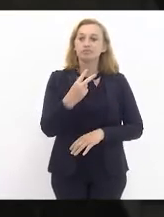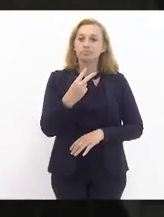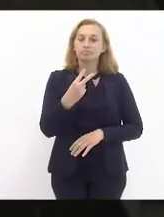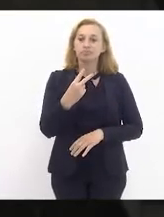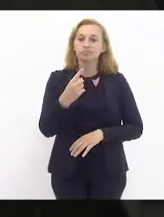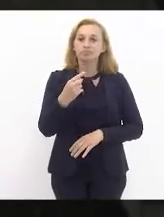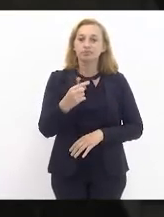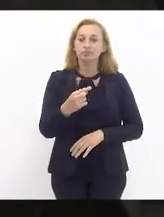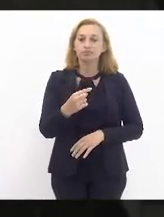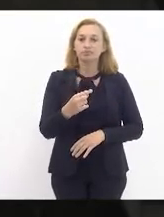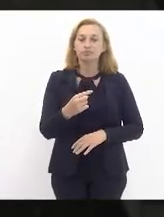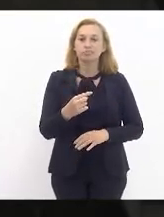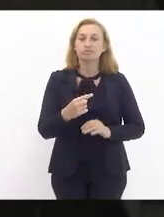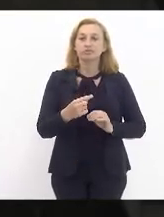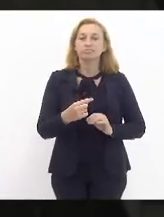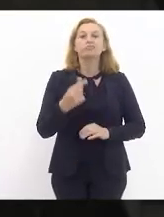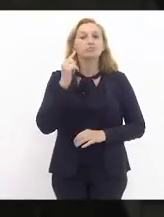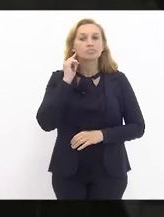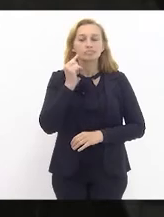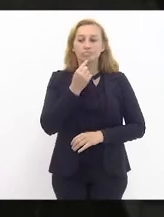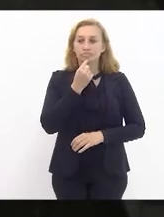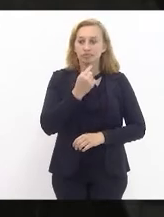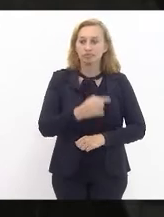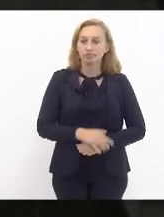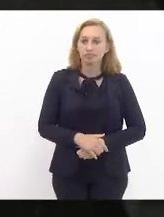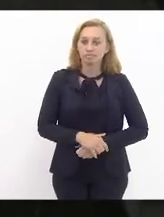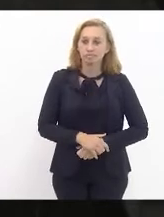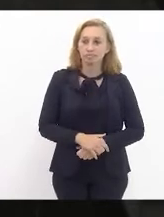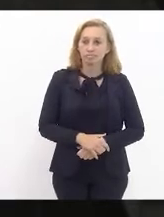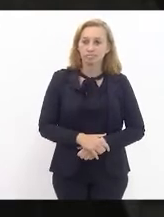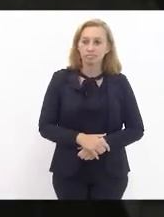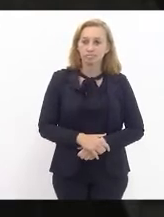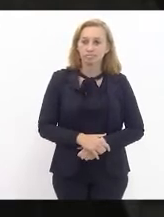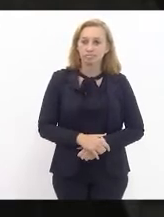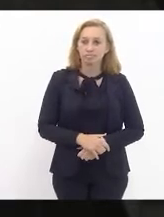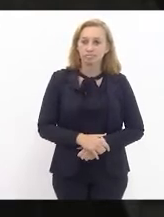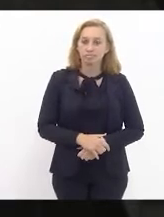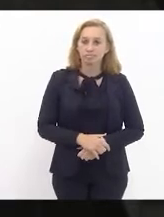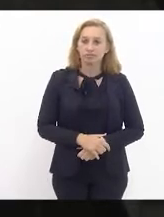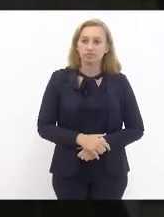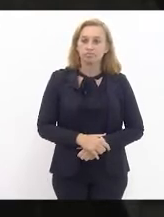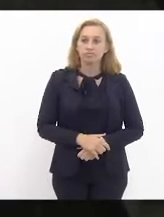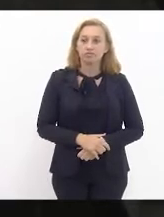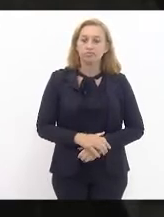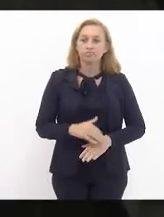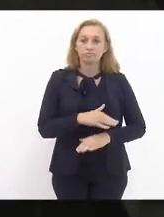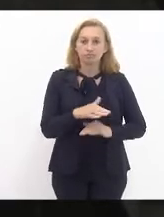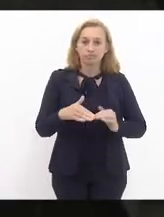auditivos, senhoras e senhores telespectadores.